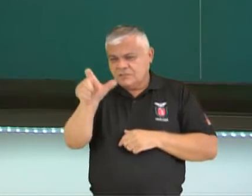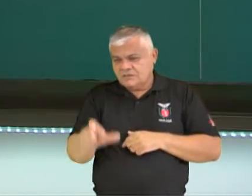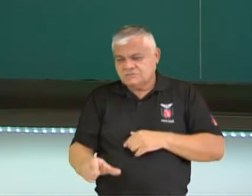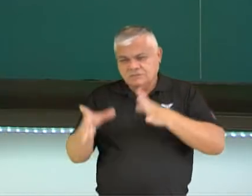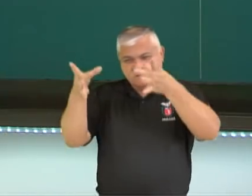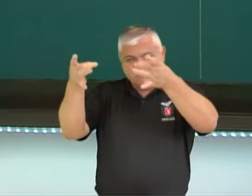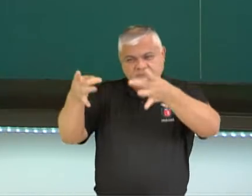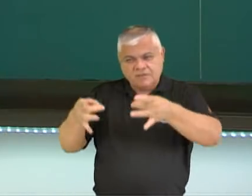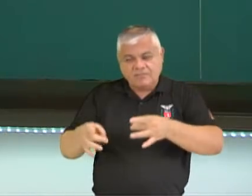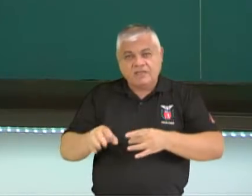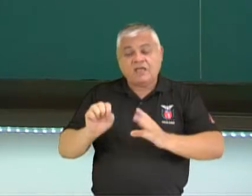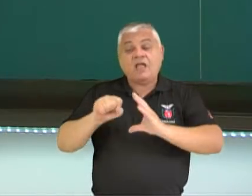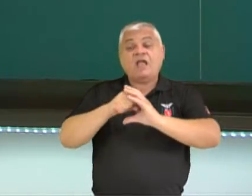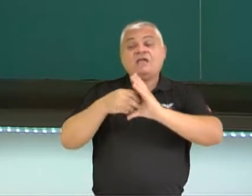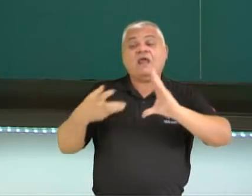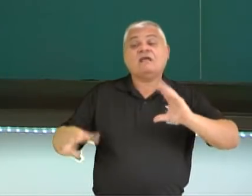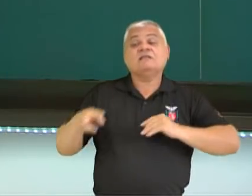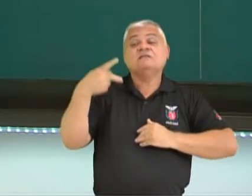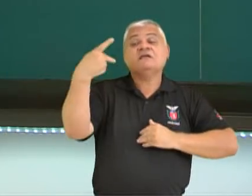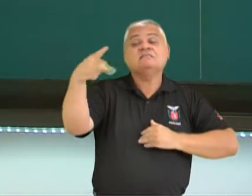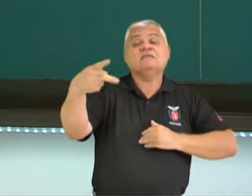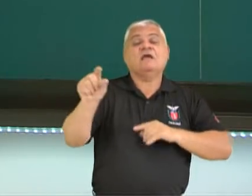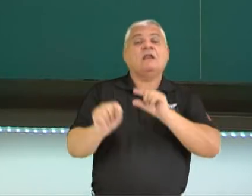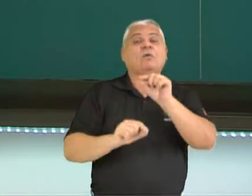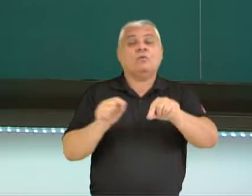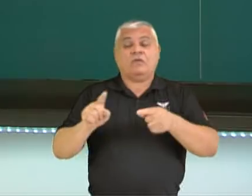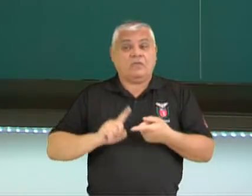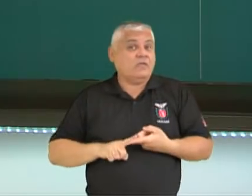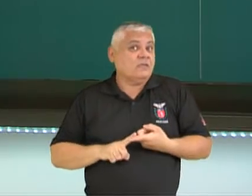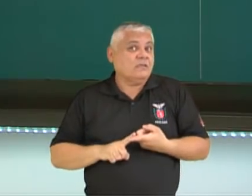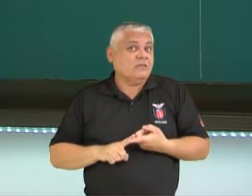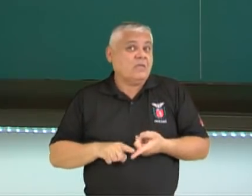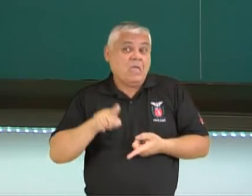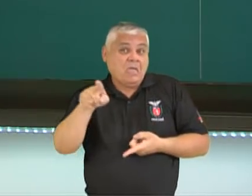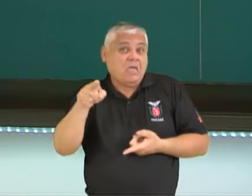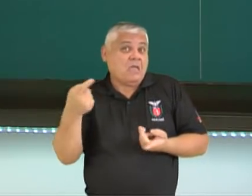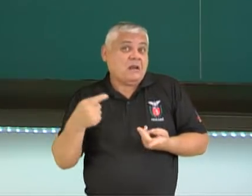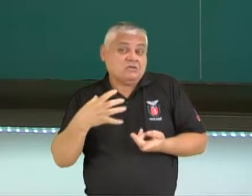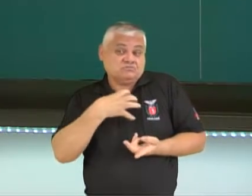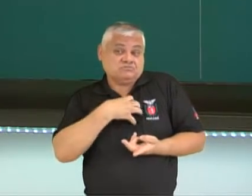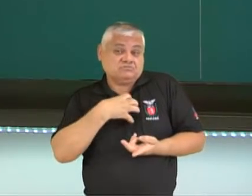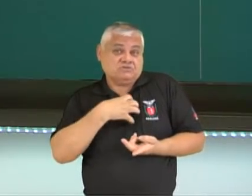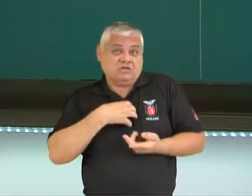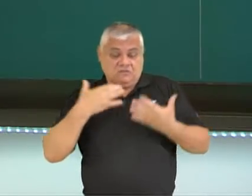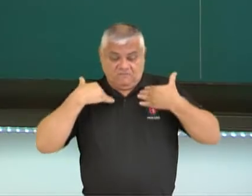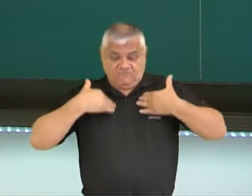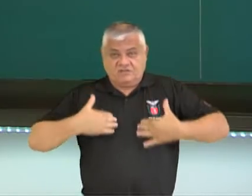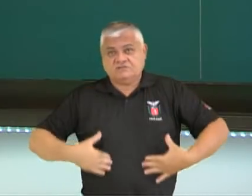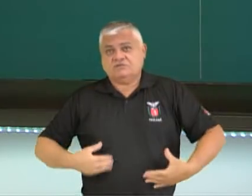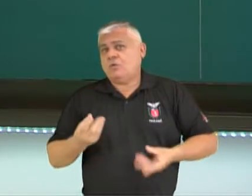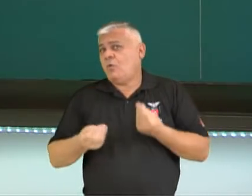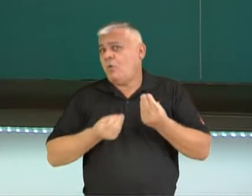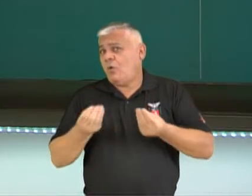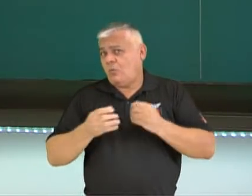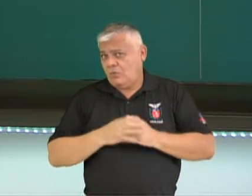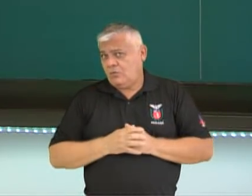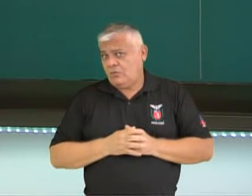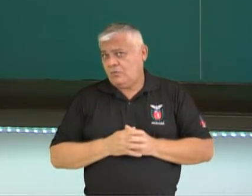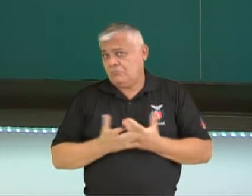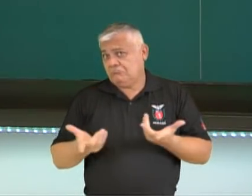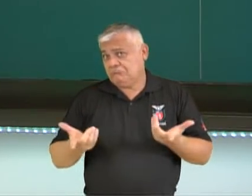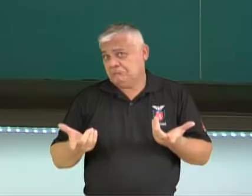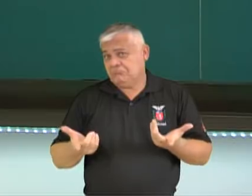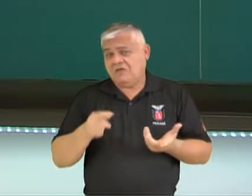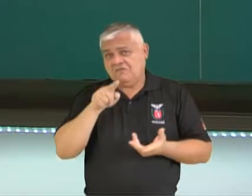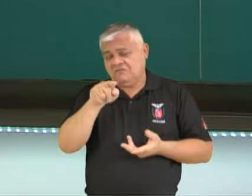tem que caracterizar a sua personagem. Você vai dar para a sua personagem características físicas, que é